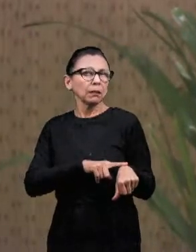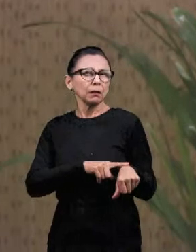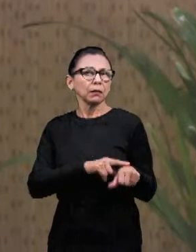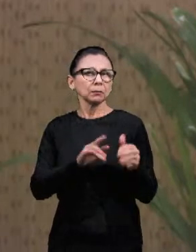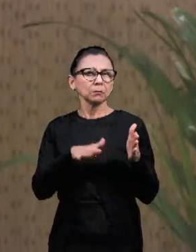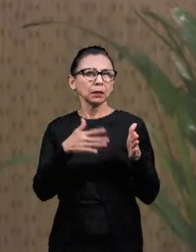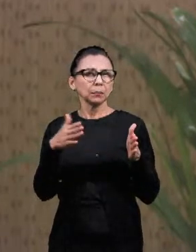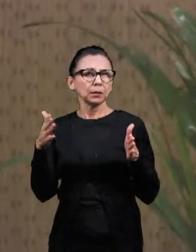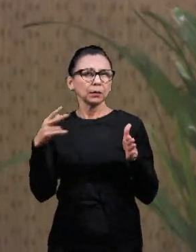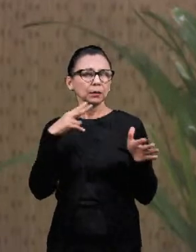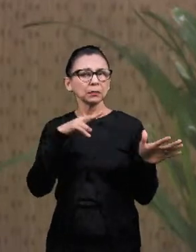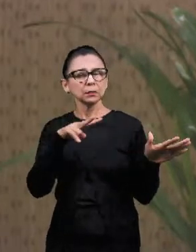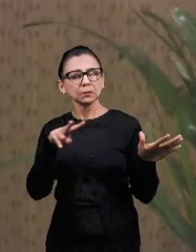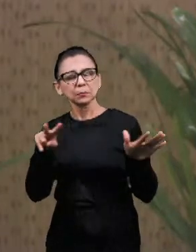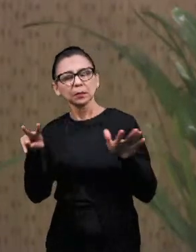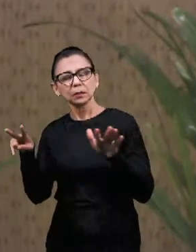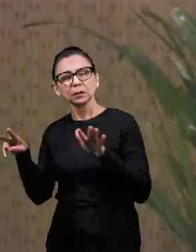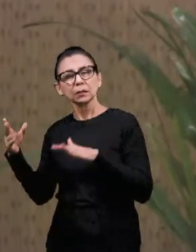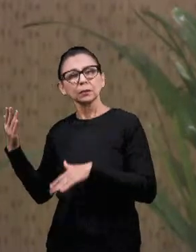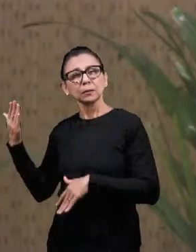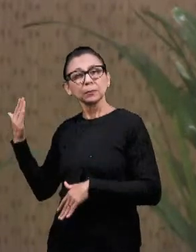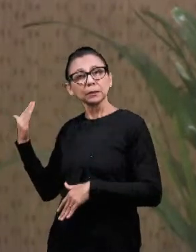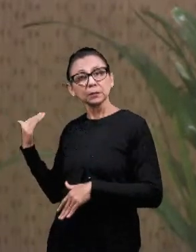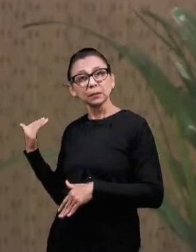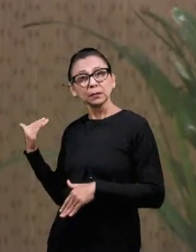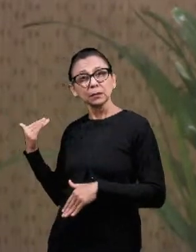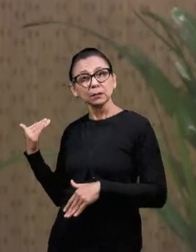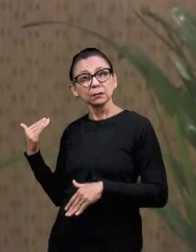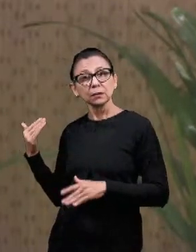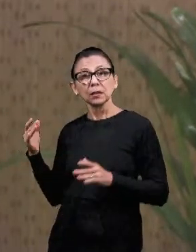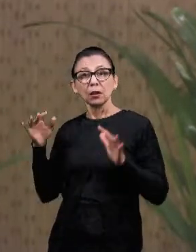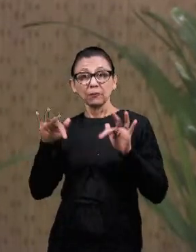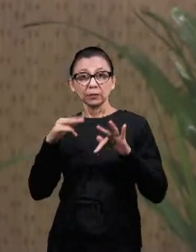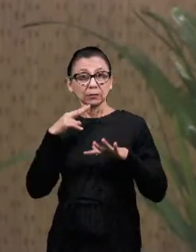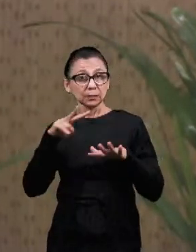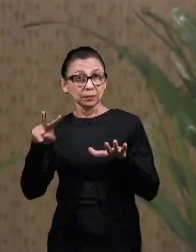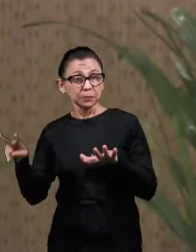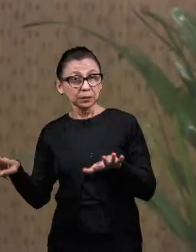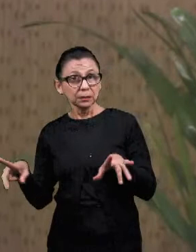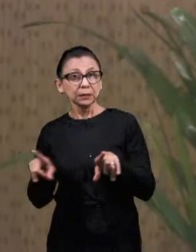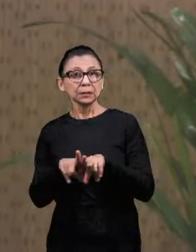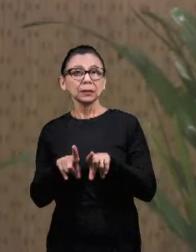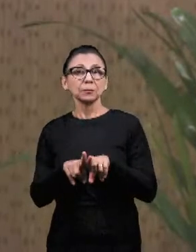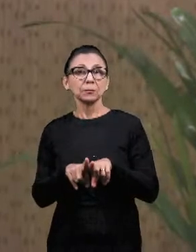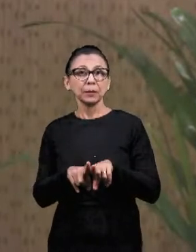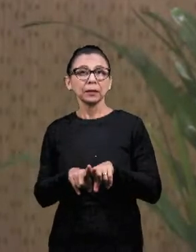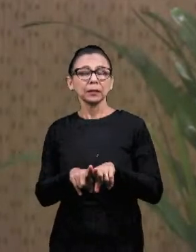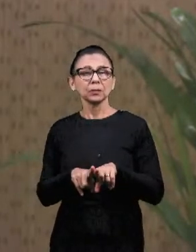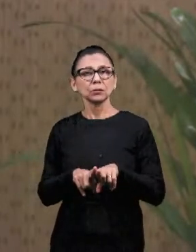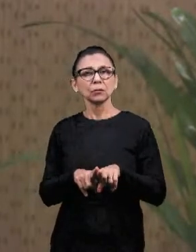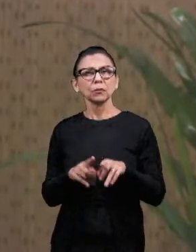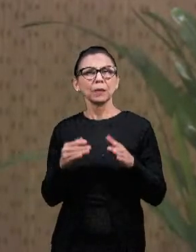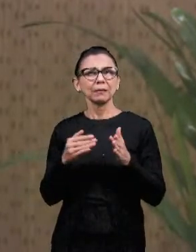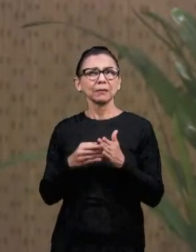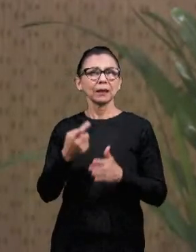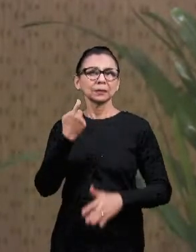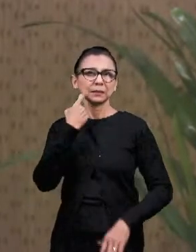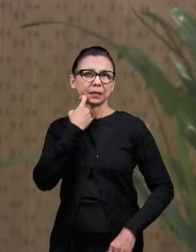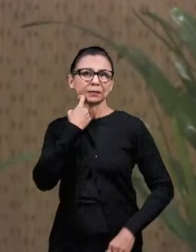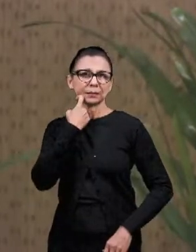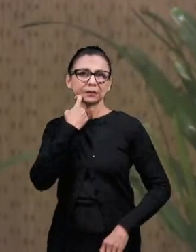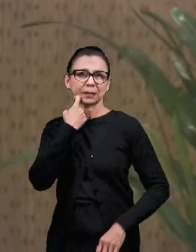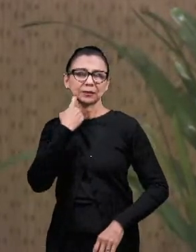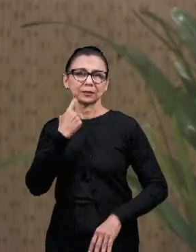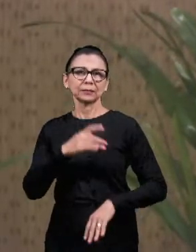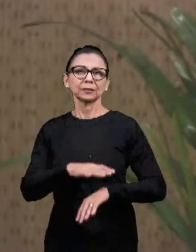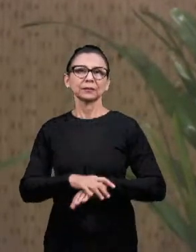da semana passada, final de semana fizemos, continuamos agora, repito, até a próxima sexta-feira, com esse